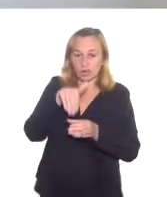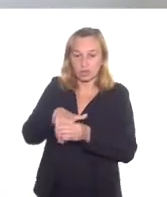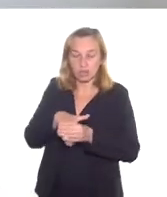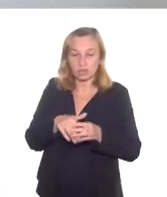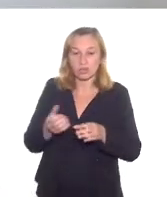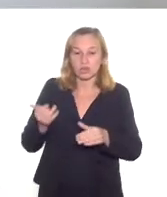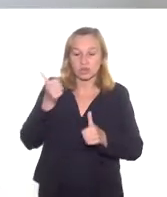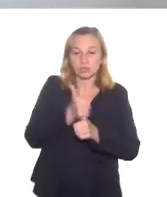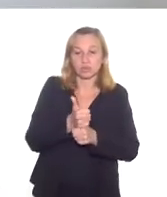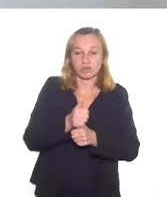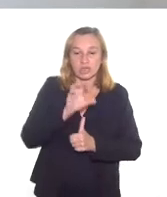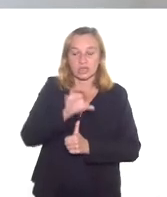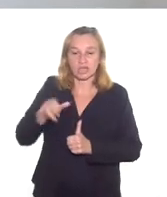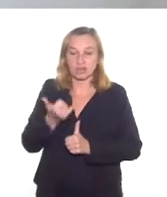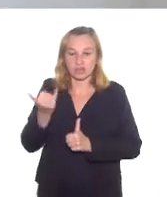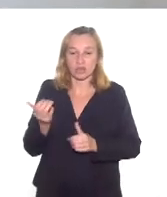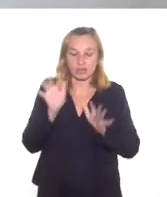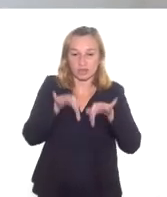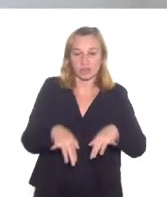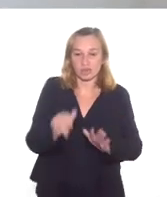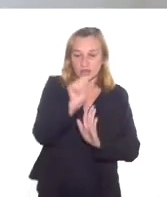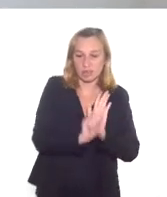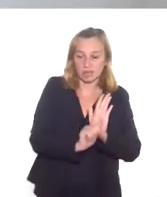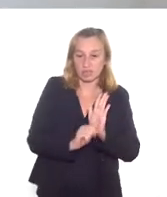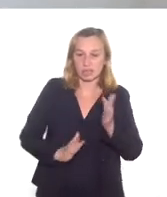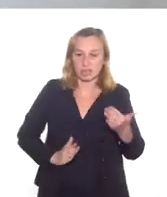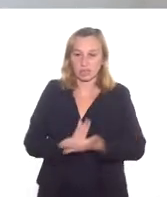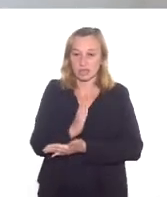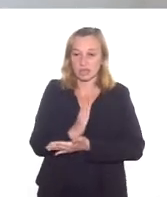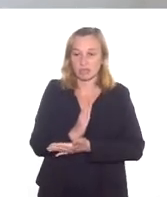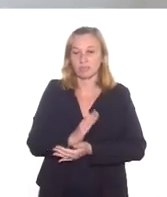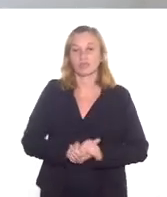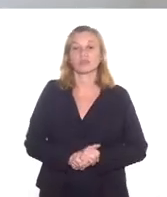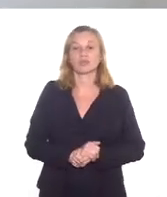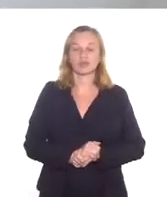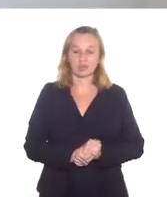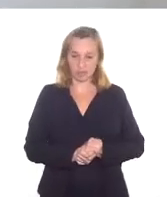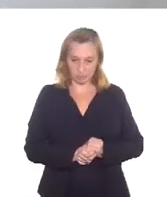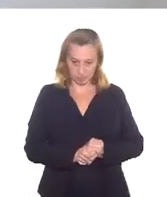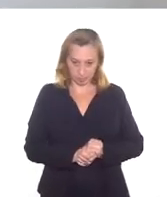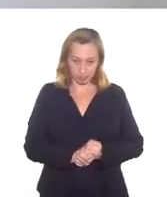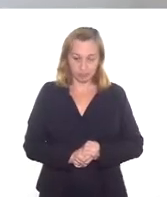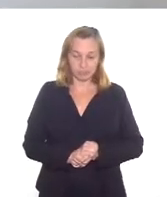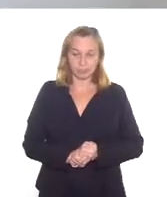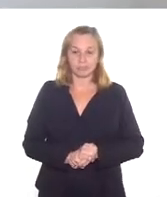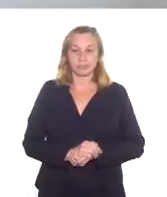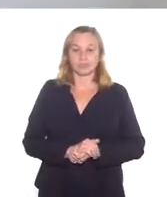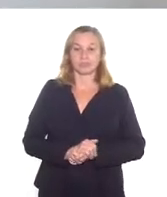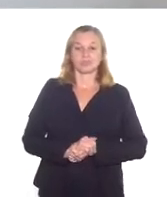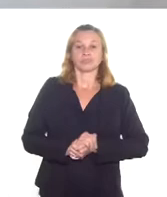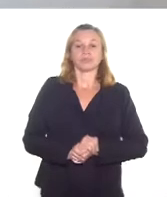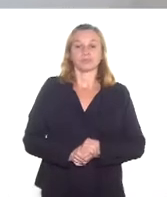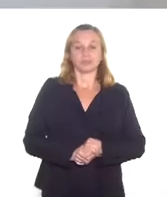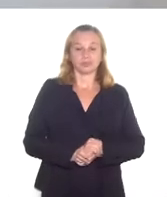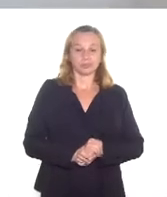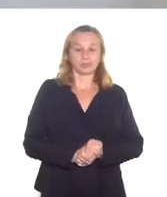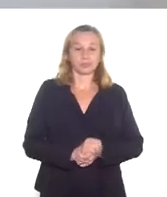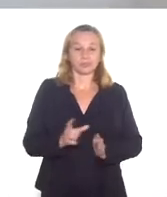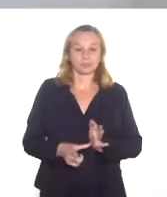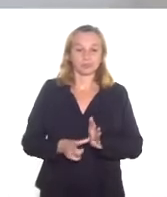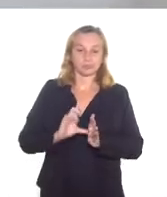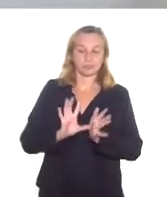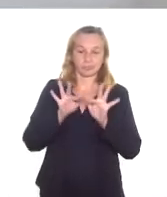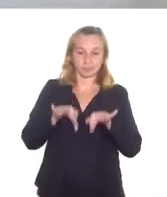o substitutivo da CCJ com forma final de redação. Se os que aprovam permaneçam como estão aprovado, vai a autógrafo. Antes